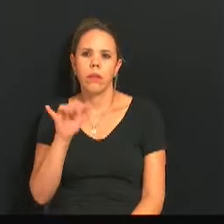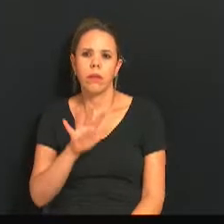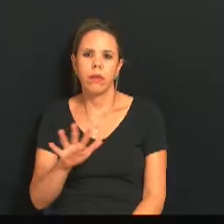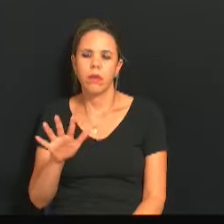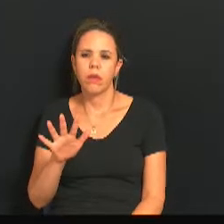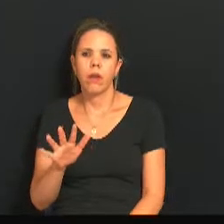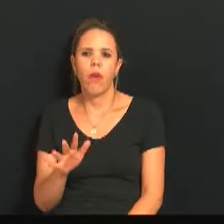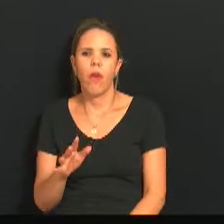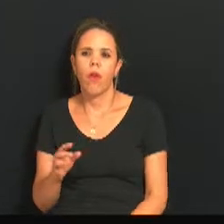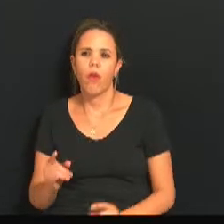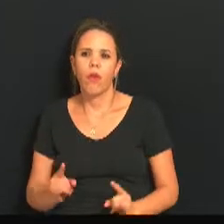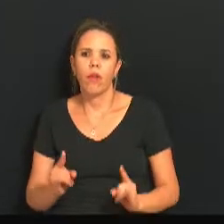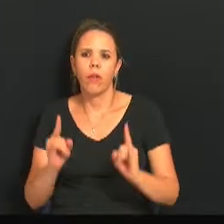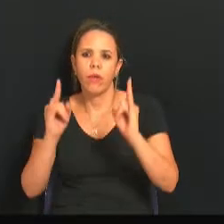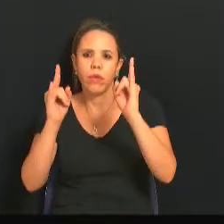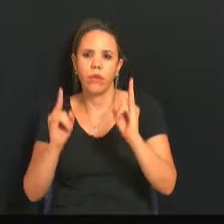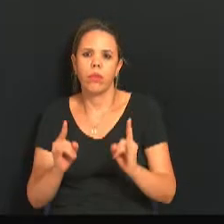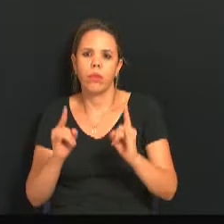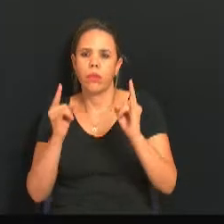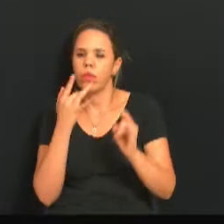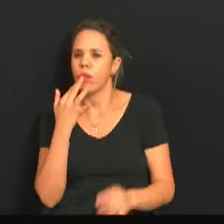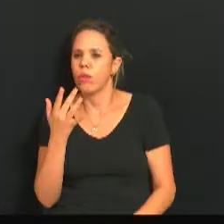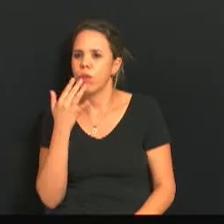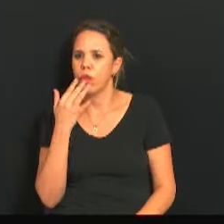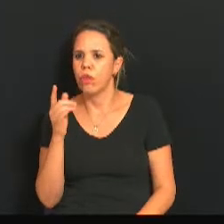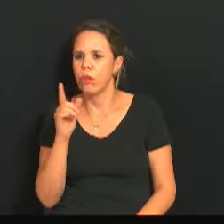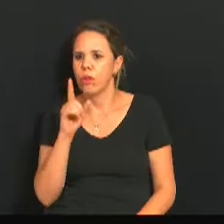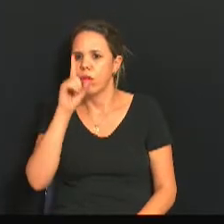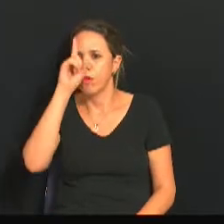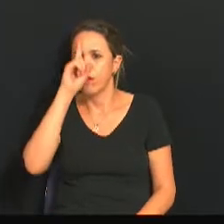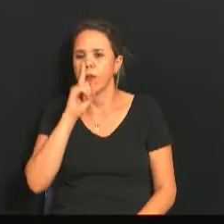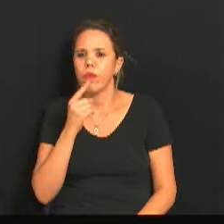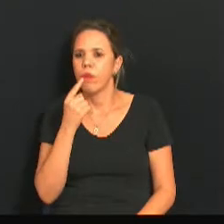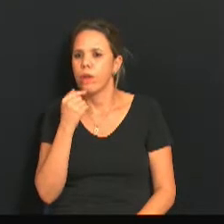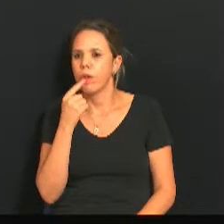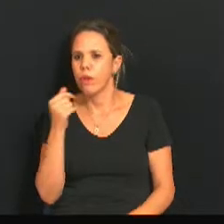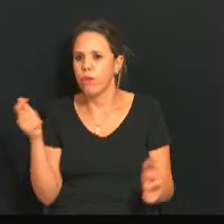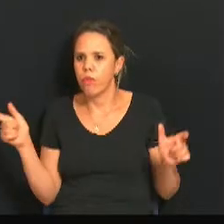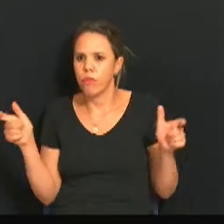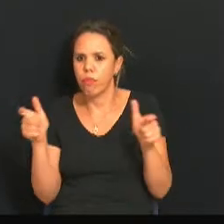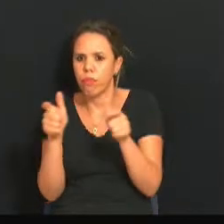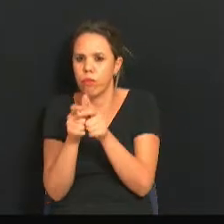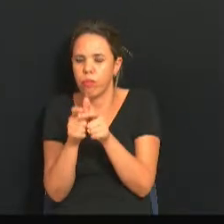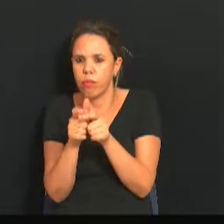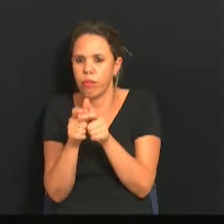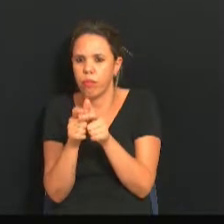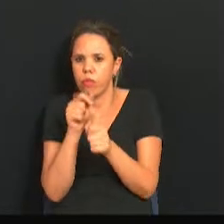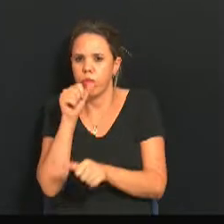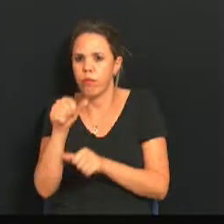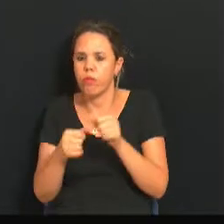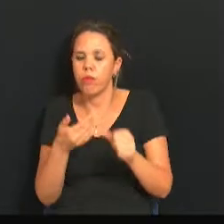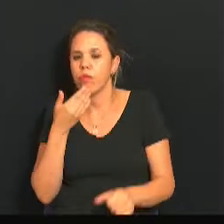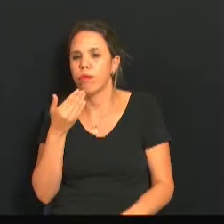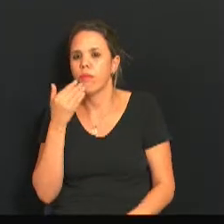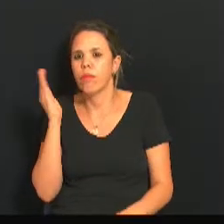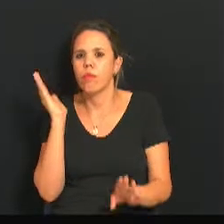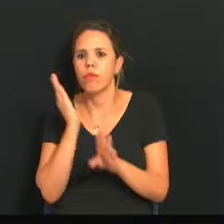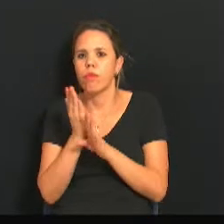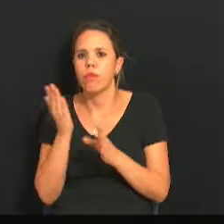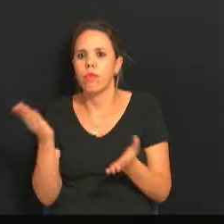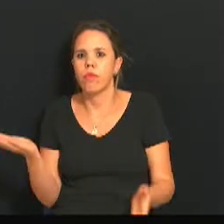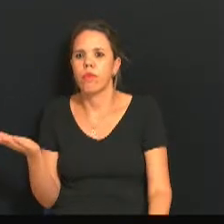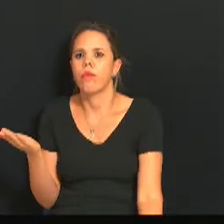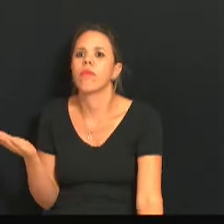quais são os edifícios que é uma imagem reduzida quando ela está de água nas formas mais fácil a partir